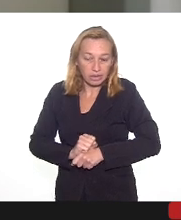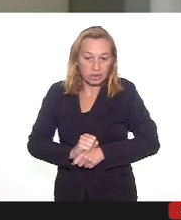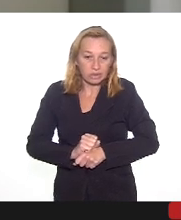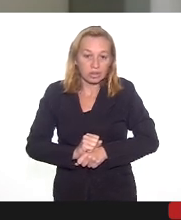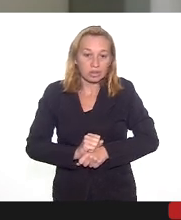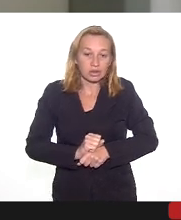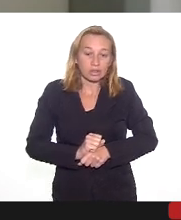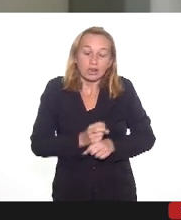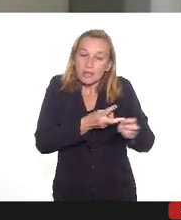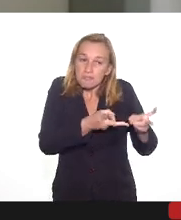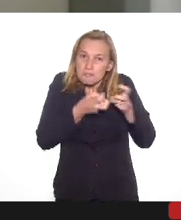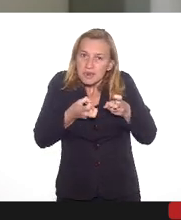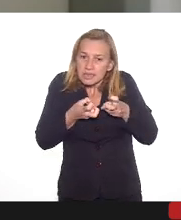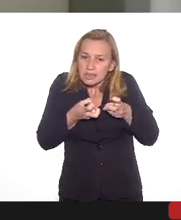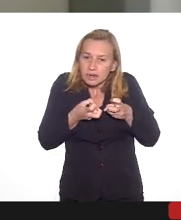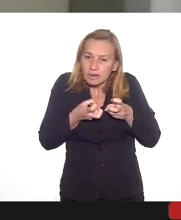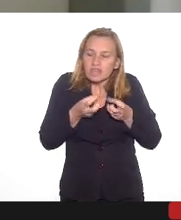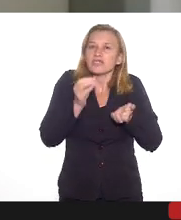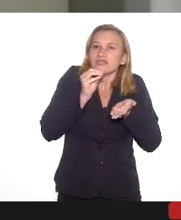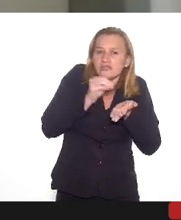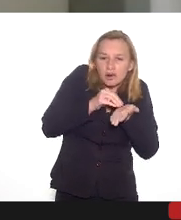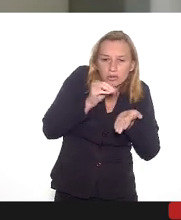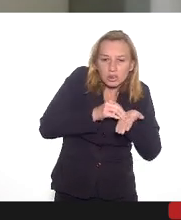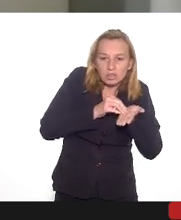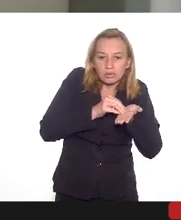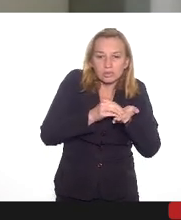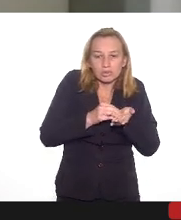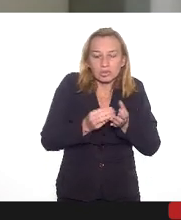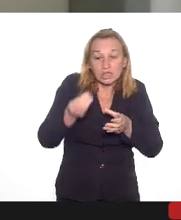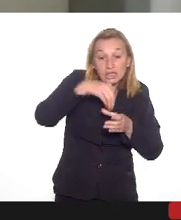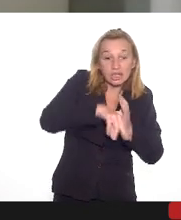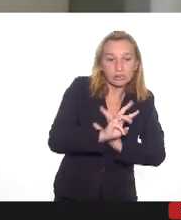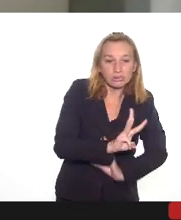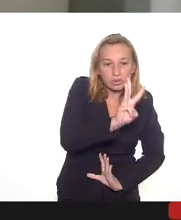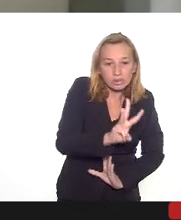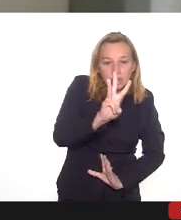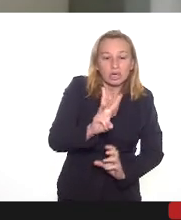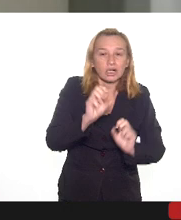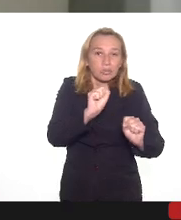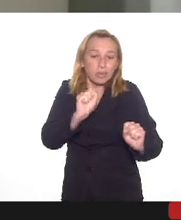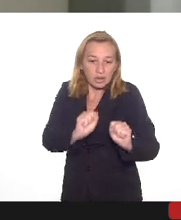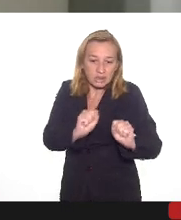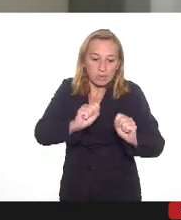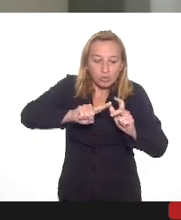algo que percebam que esteja faltando nesse painel para que a gente possa incluir